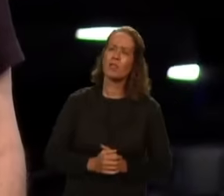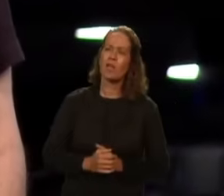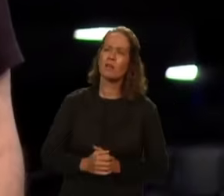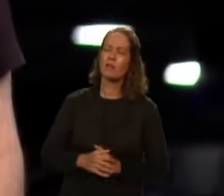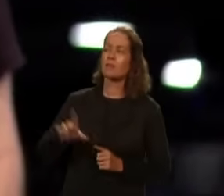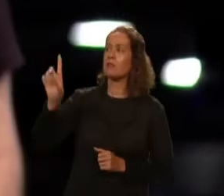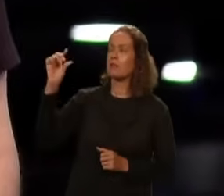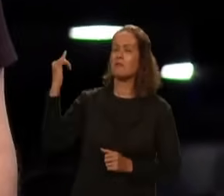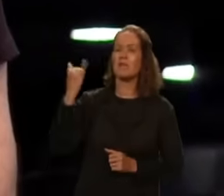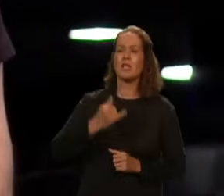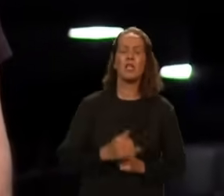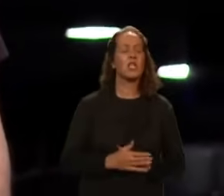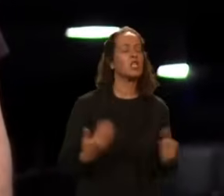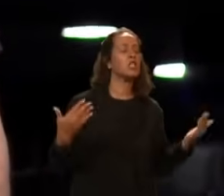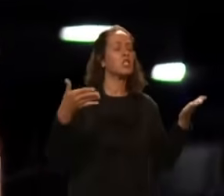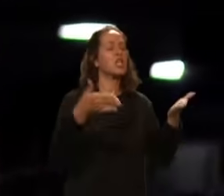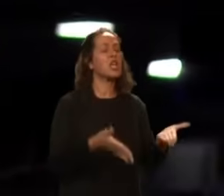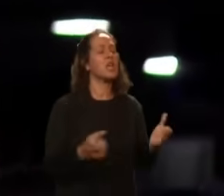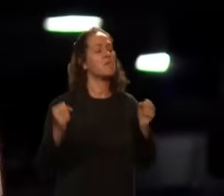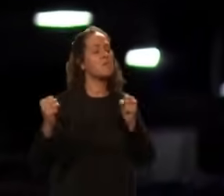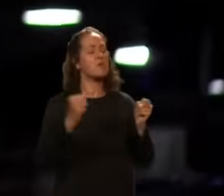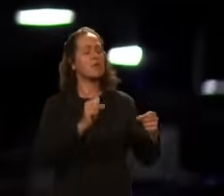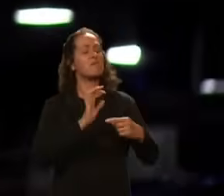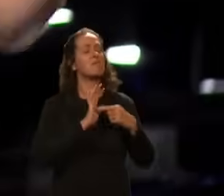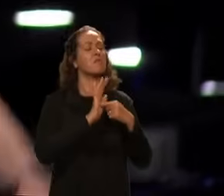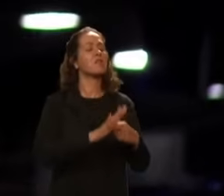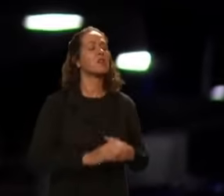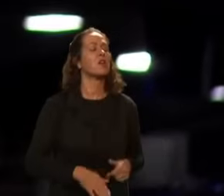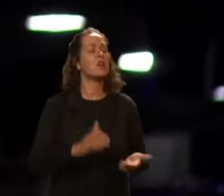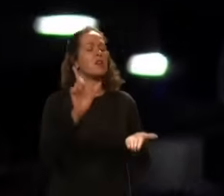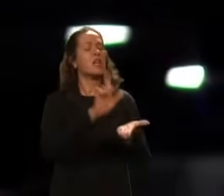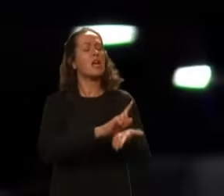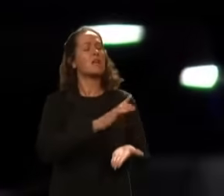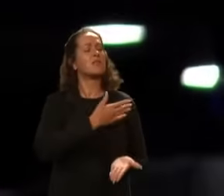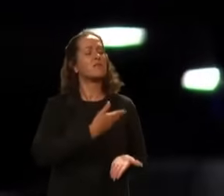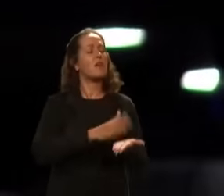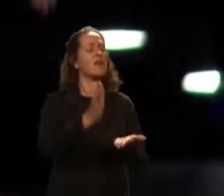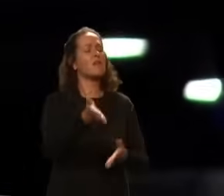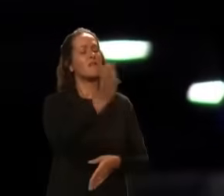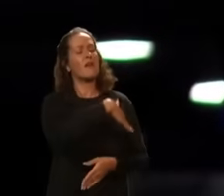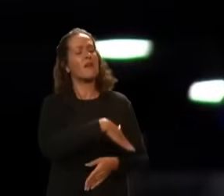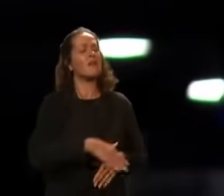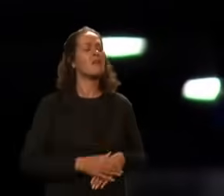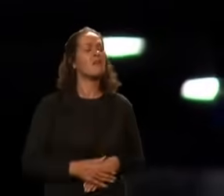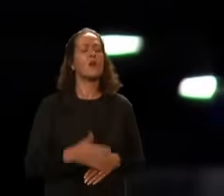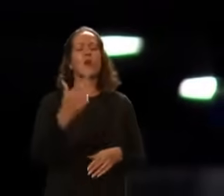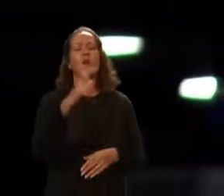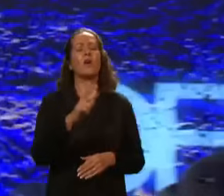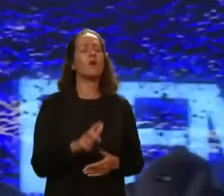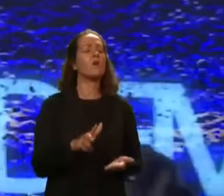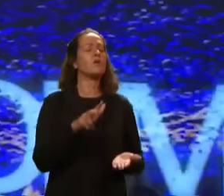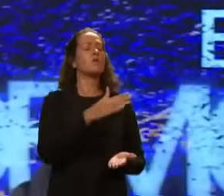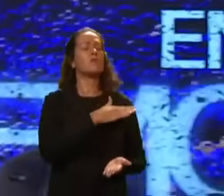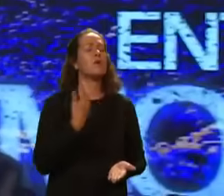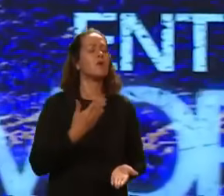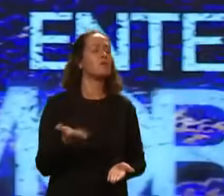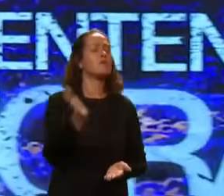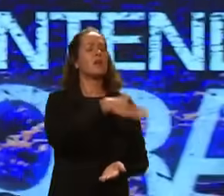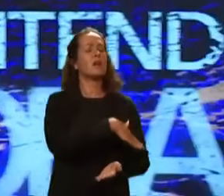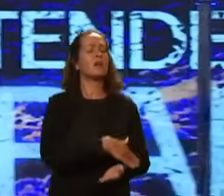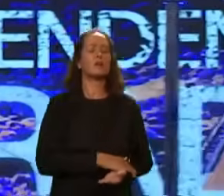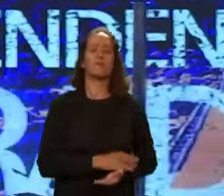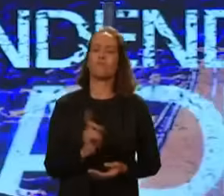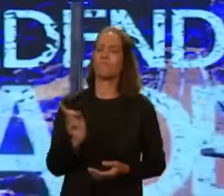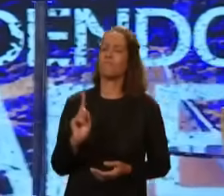para manifestar o meu poder, cala a boca, sai daí, Lázaro, sai para fora, pronto, traz o outro morto aí que eu vou ressuscitar também.